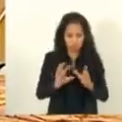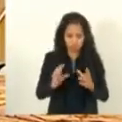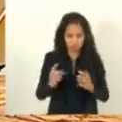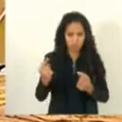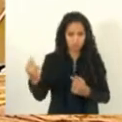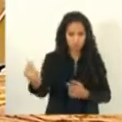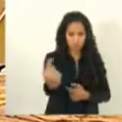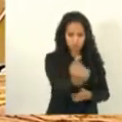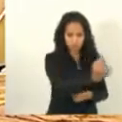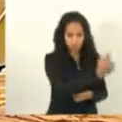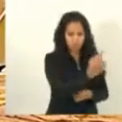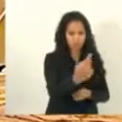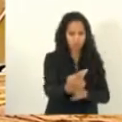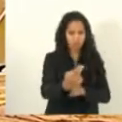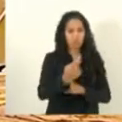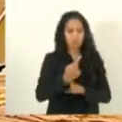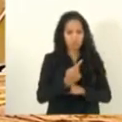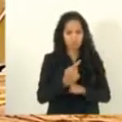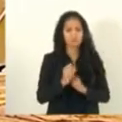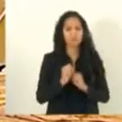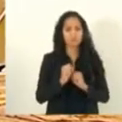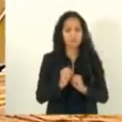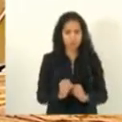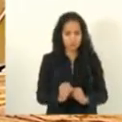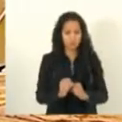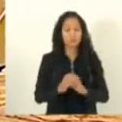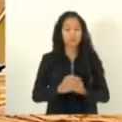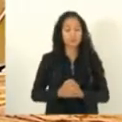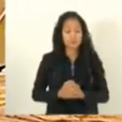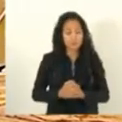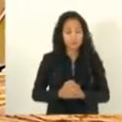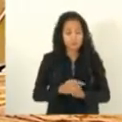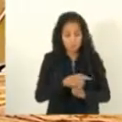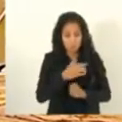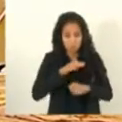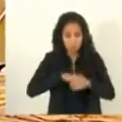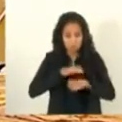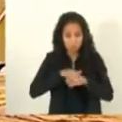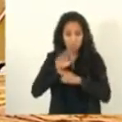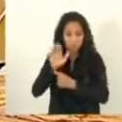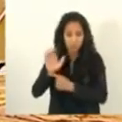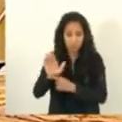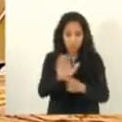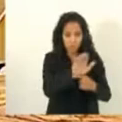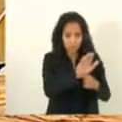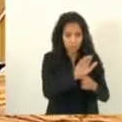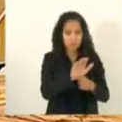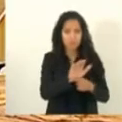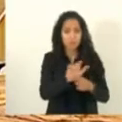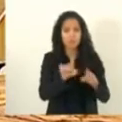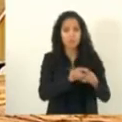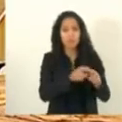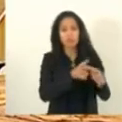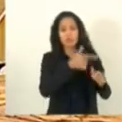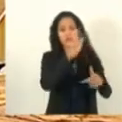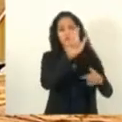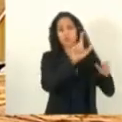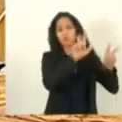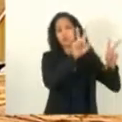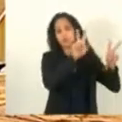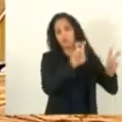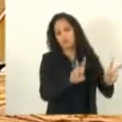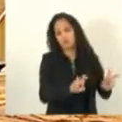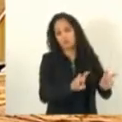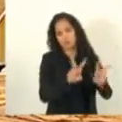cada uma de vocês para ajudá-los em outras matérias